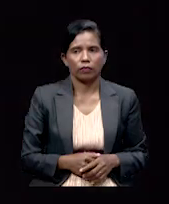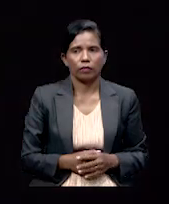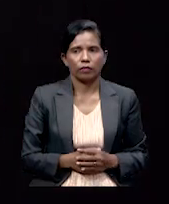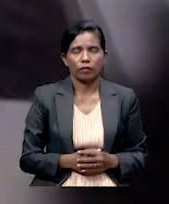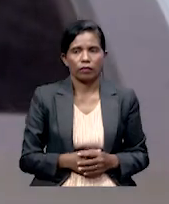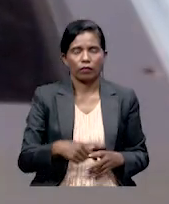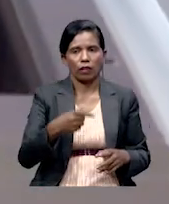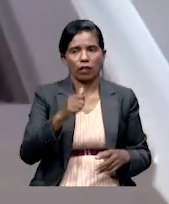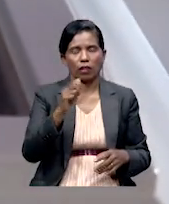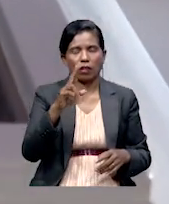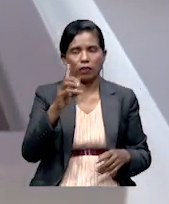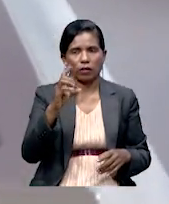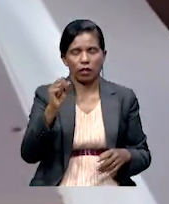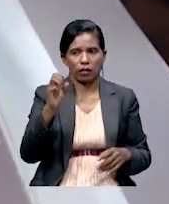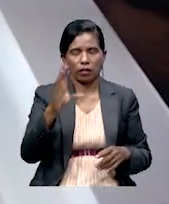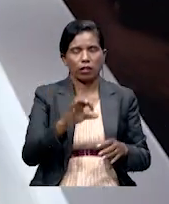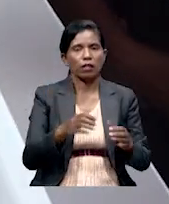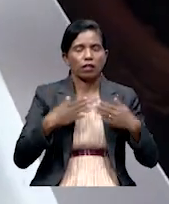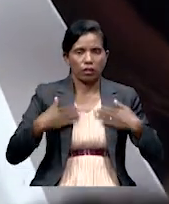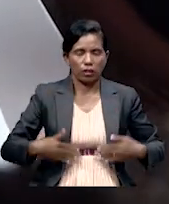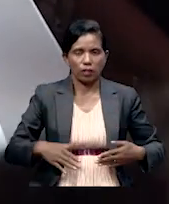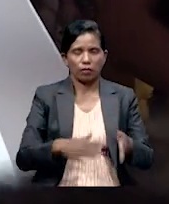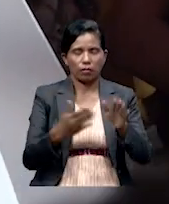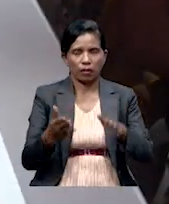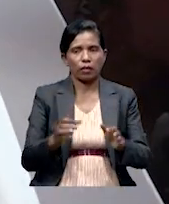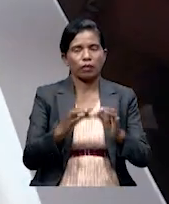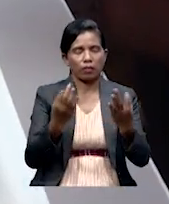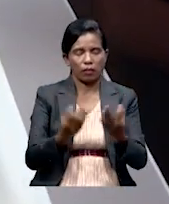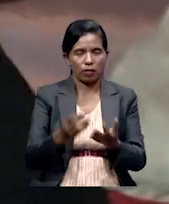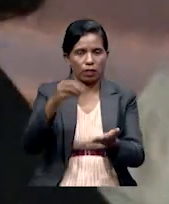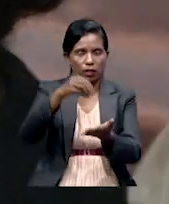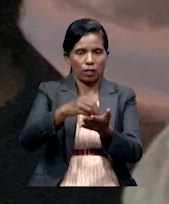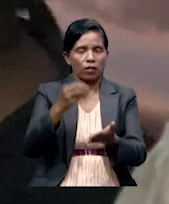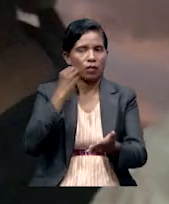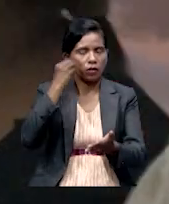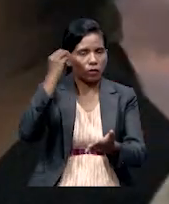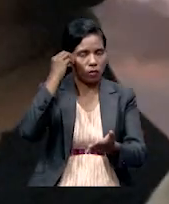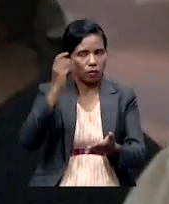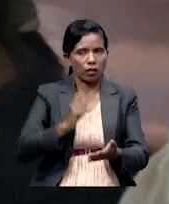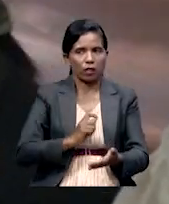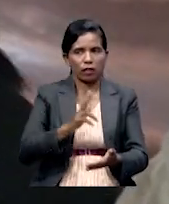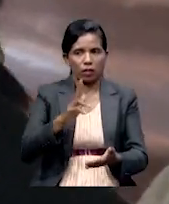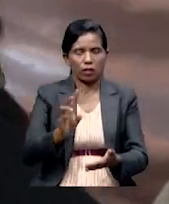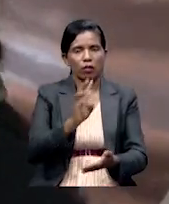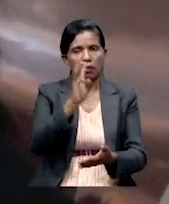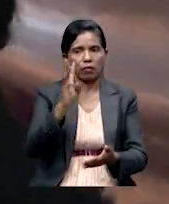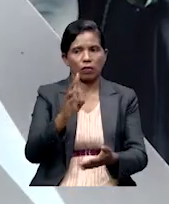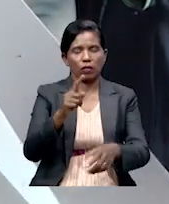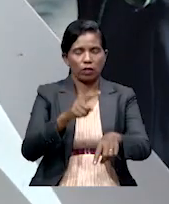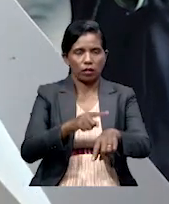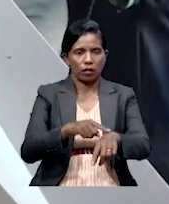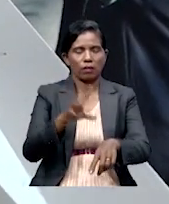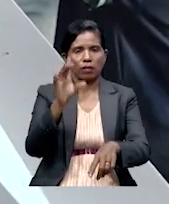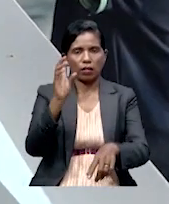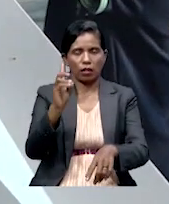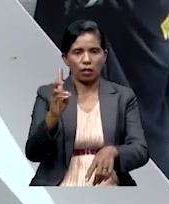Gaudêncio Filipe da Silva ia ising mate família Sira Lori Ona Batau ia uma tacitolo da Nau 3, ia quarta-feira, mais ou menos tucunene de